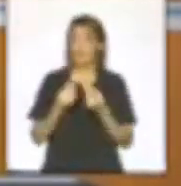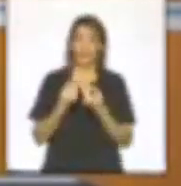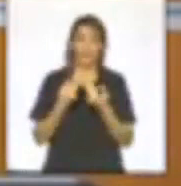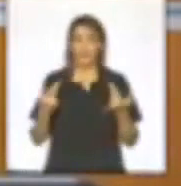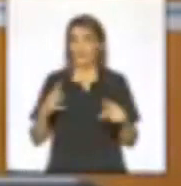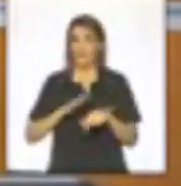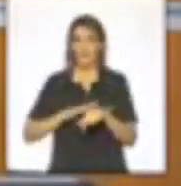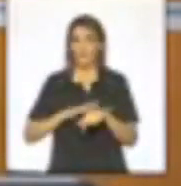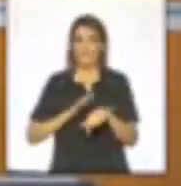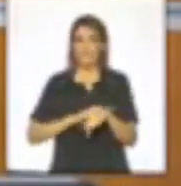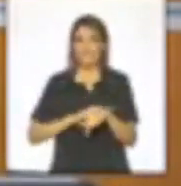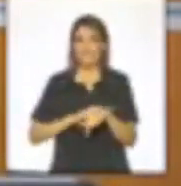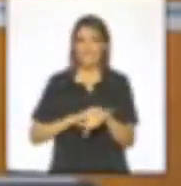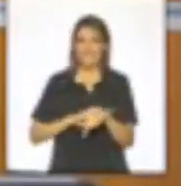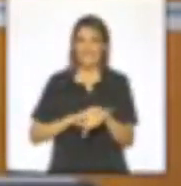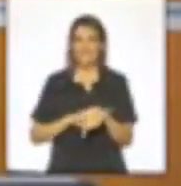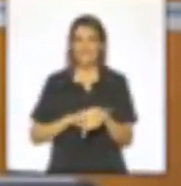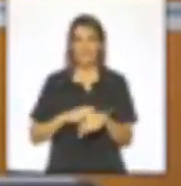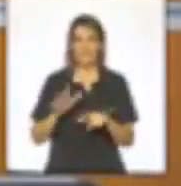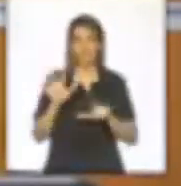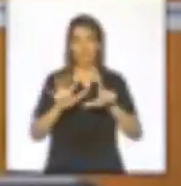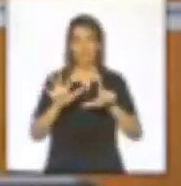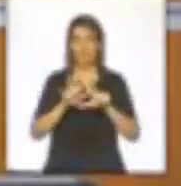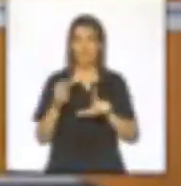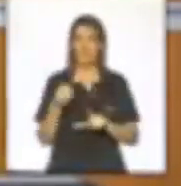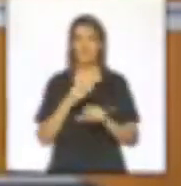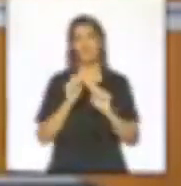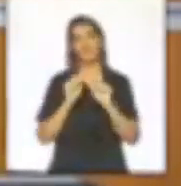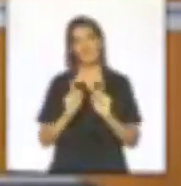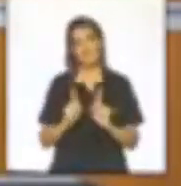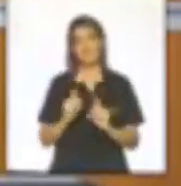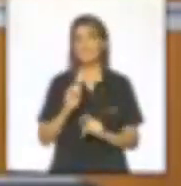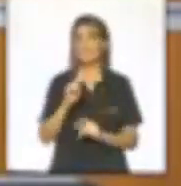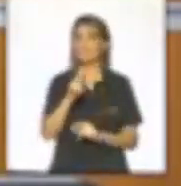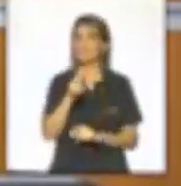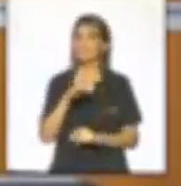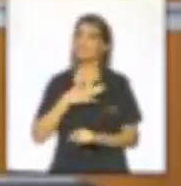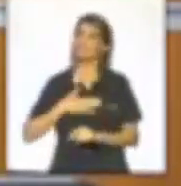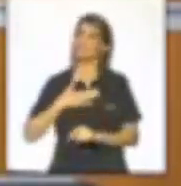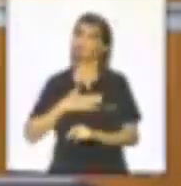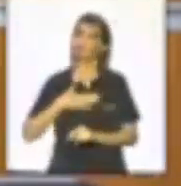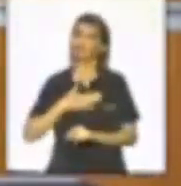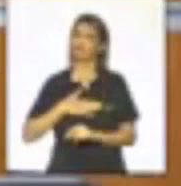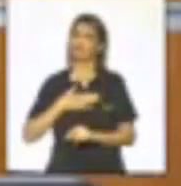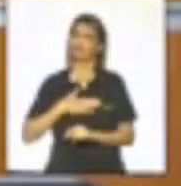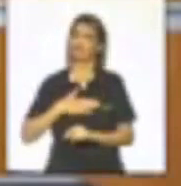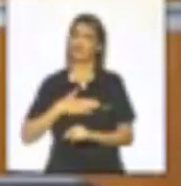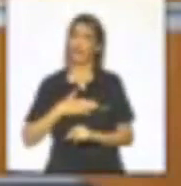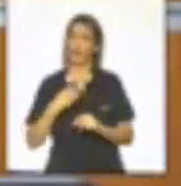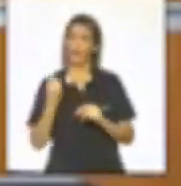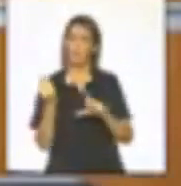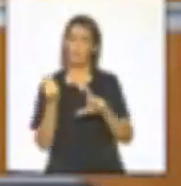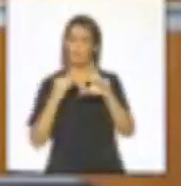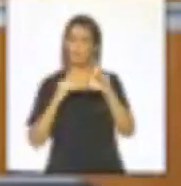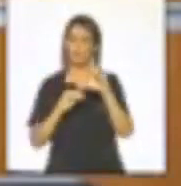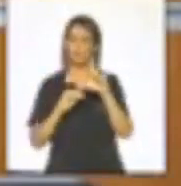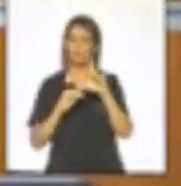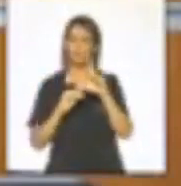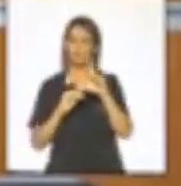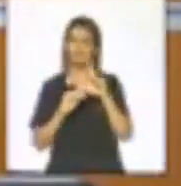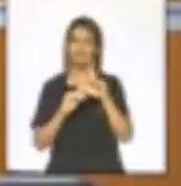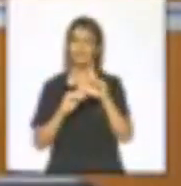uma plataforma nova. Ok? E se você gostou, comente depois nas redes